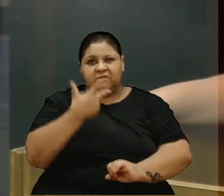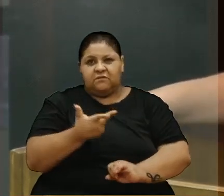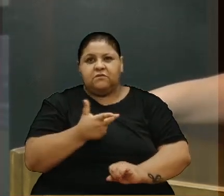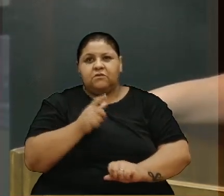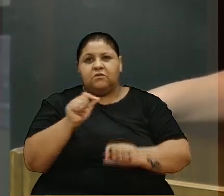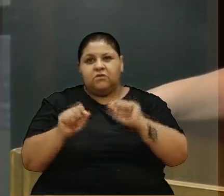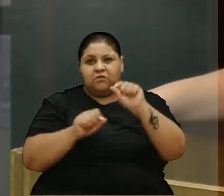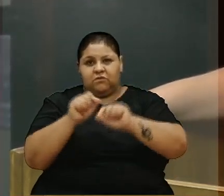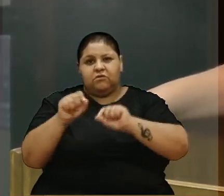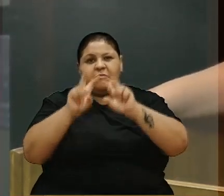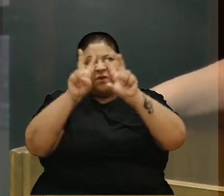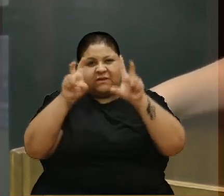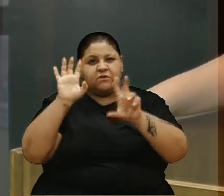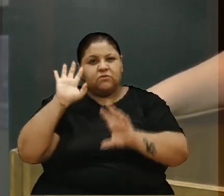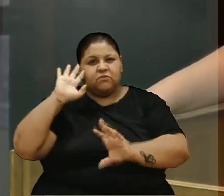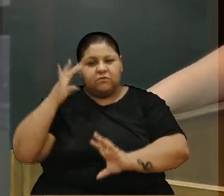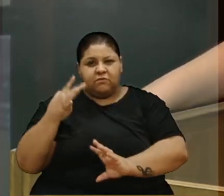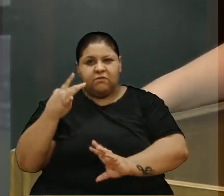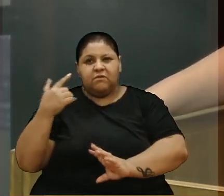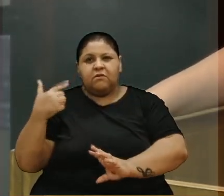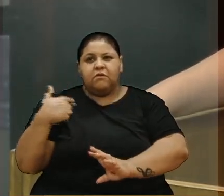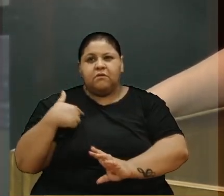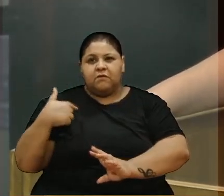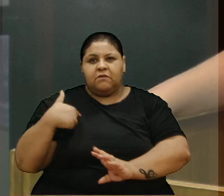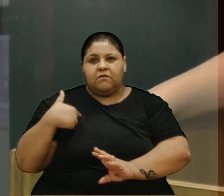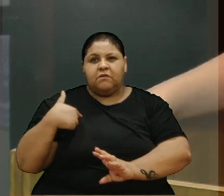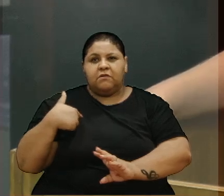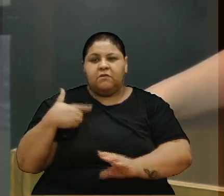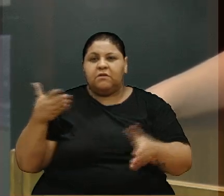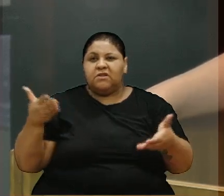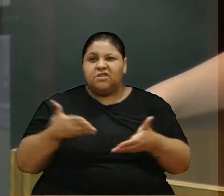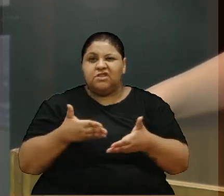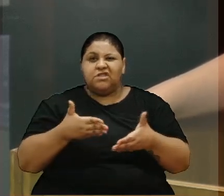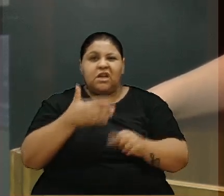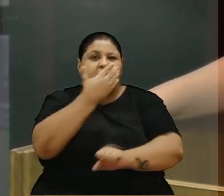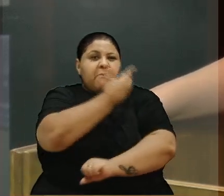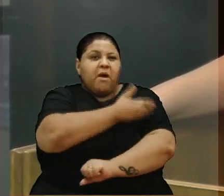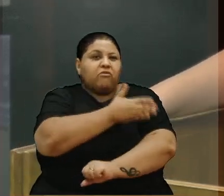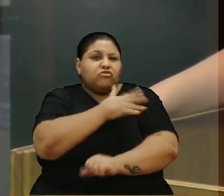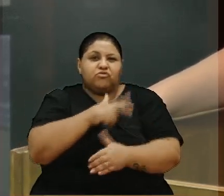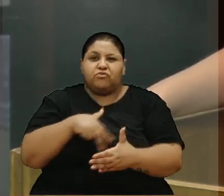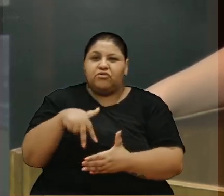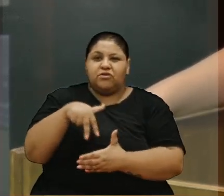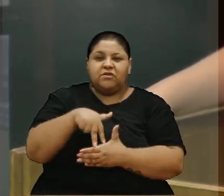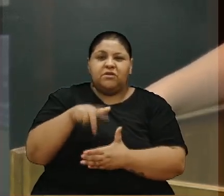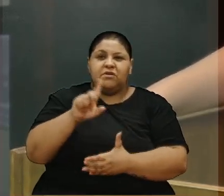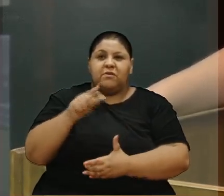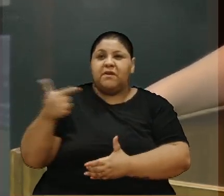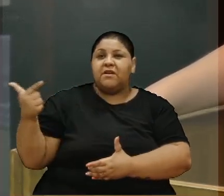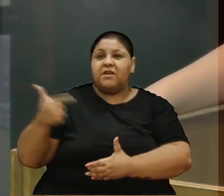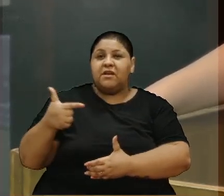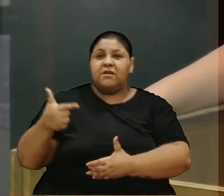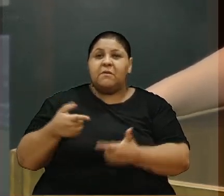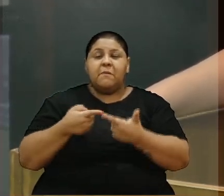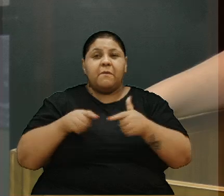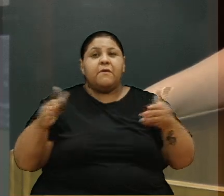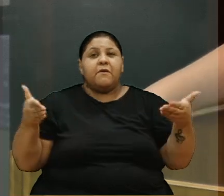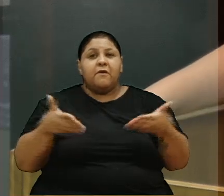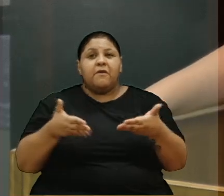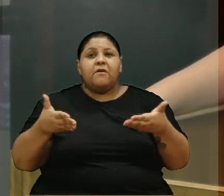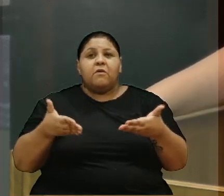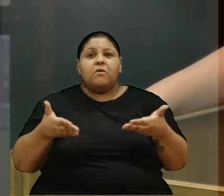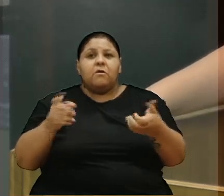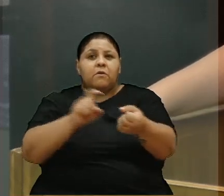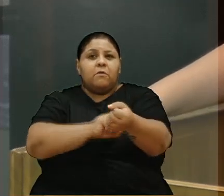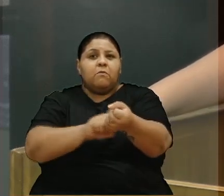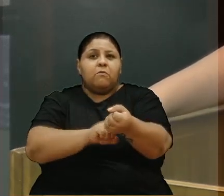sobre esse ocorrido. Eu já me acostumei com a tribuna, não é a segunda vez, mas hoje eu estou nervosa,